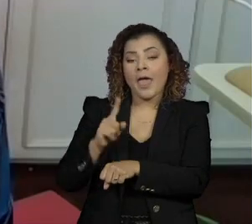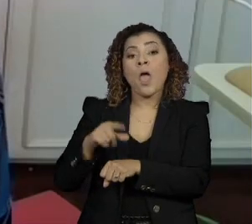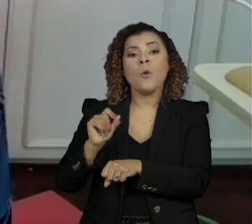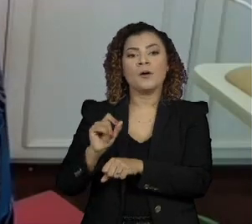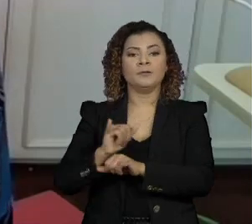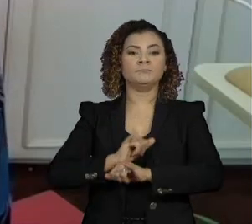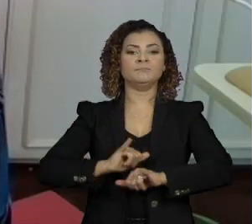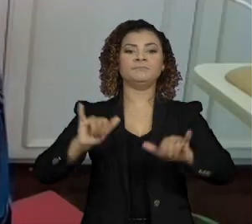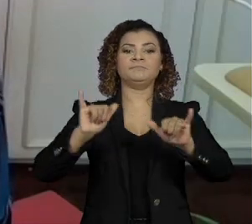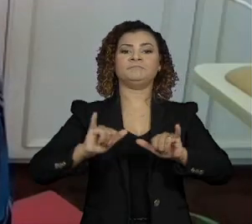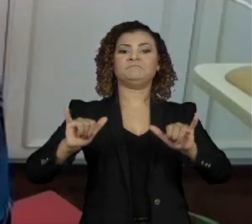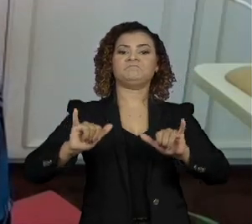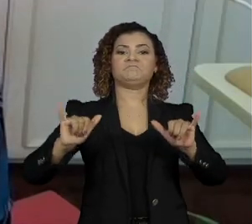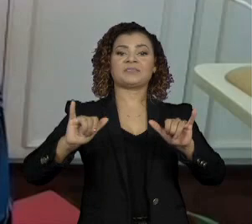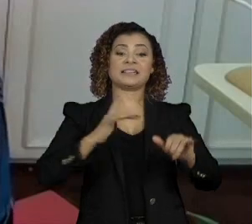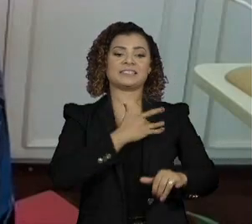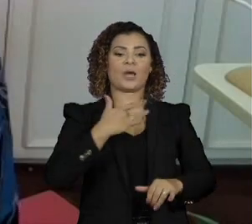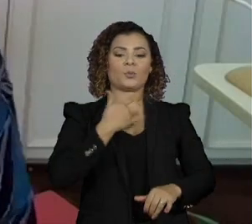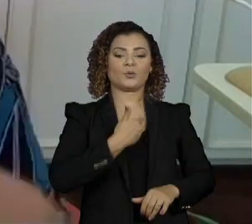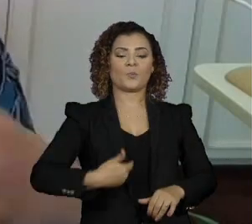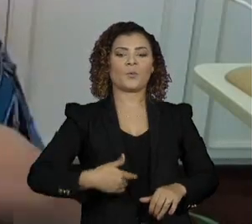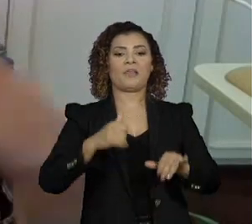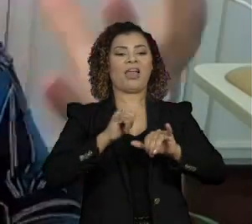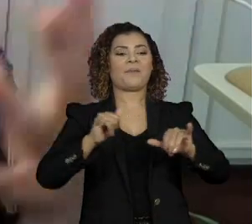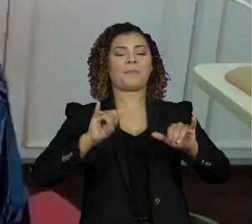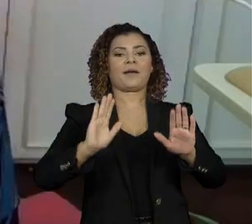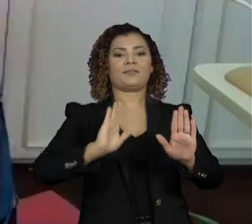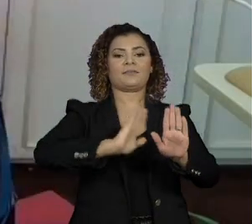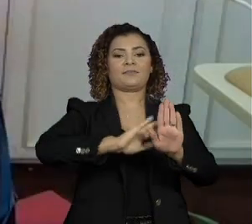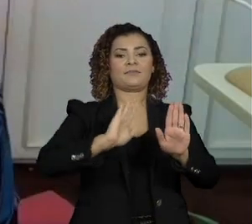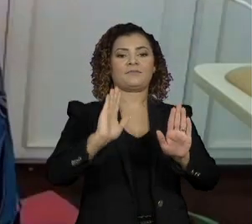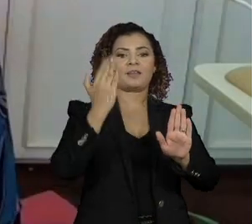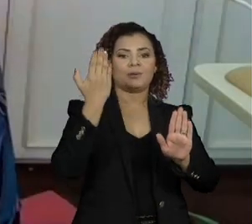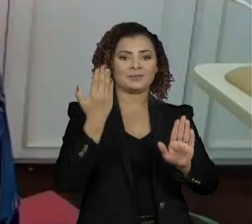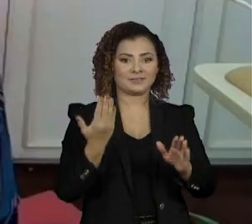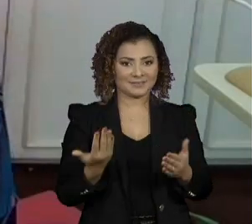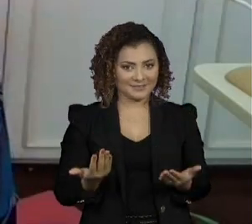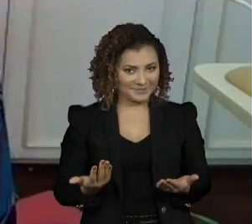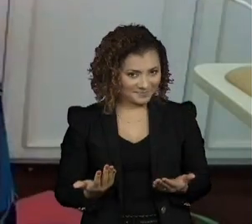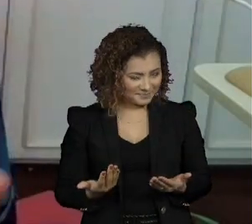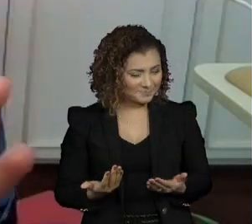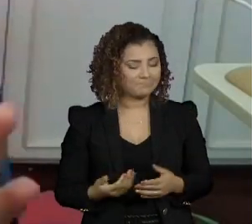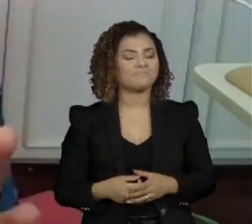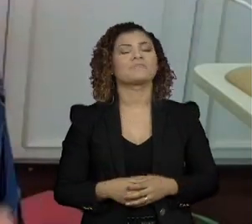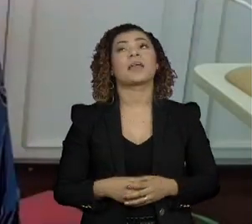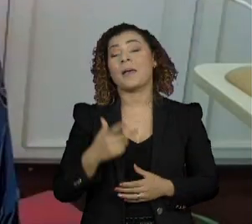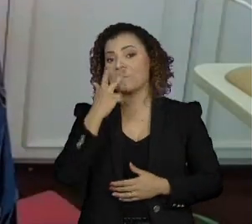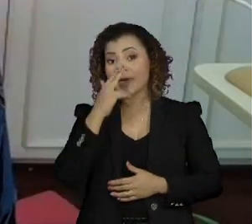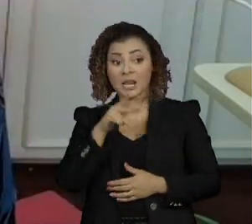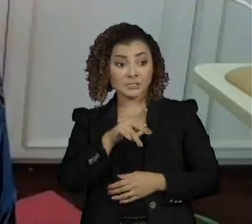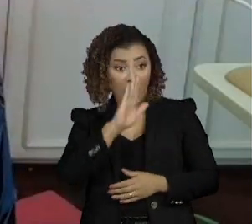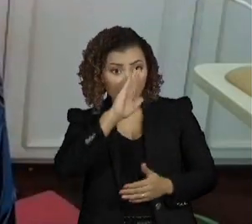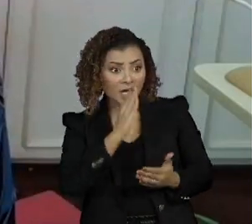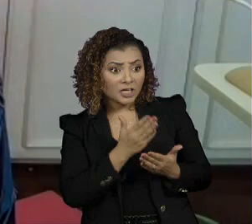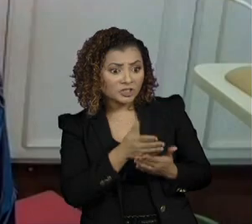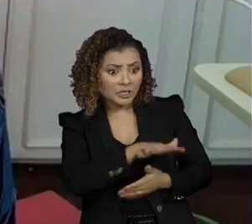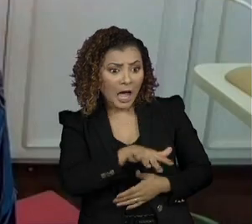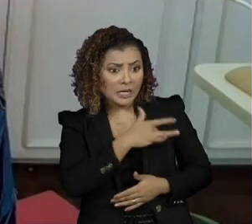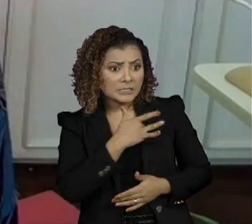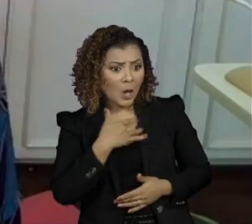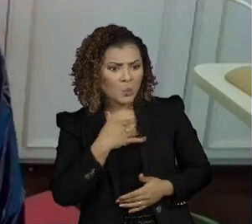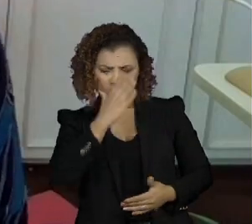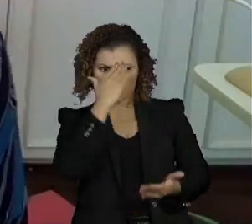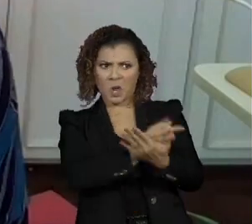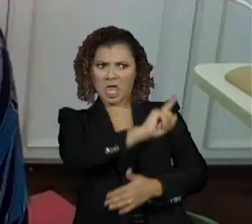propaganda contra a saúde pública. É muito além de uma declaração ou outra. A ideia é desacreditar as autoridades